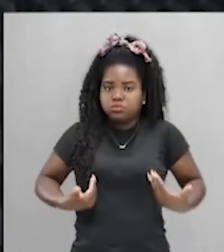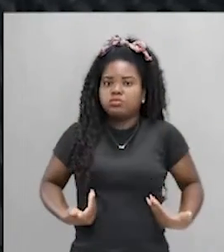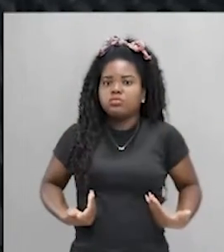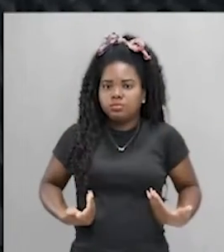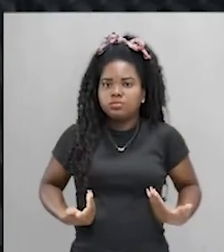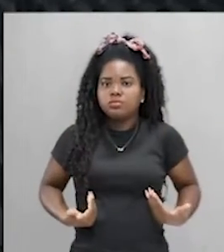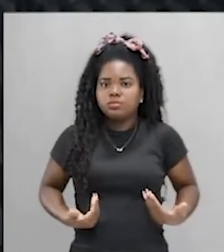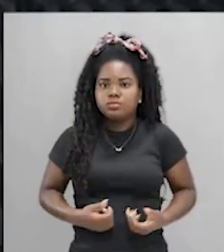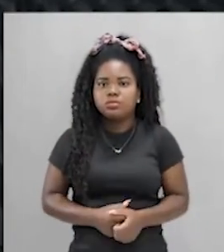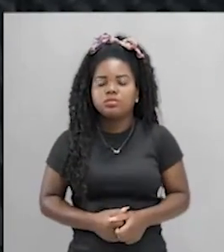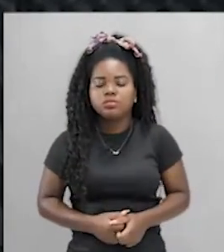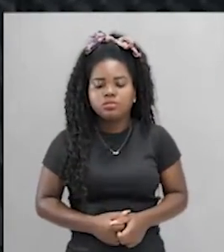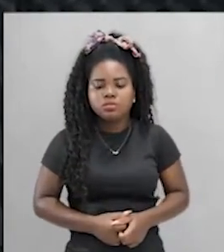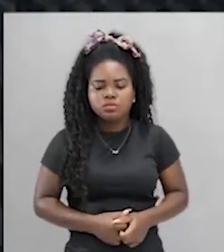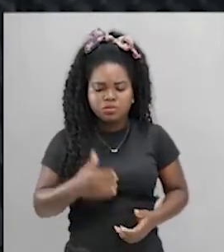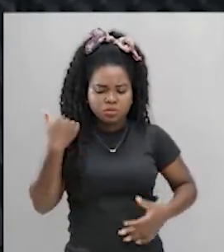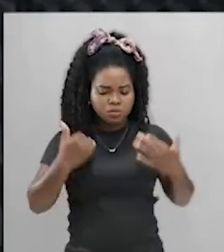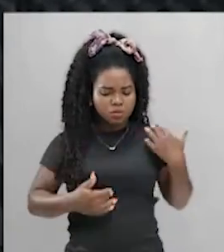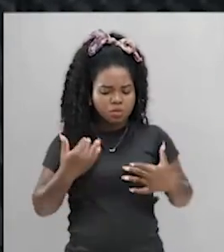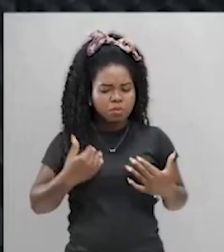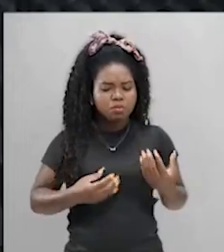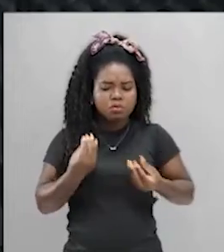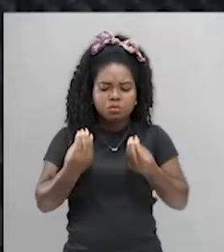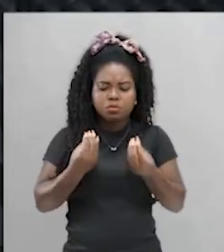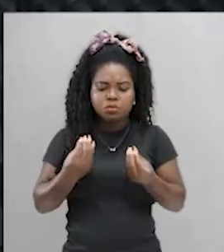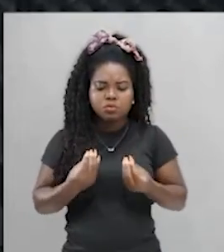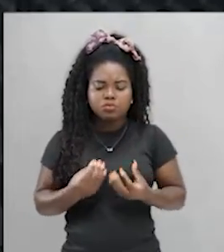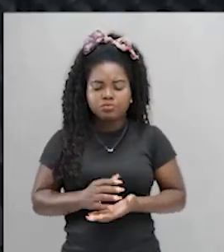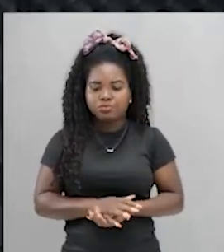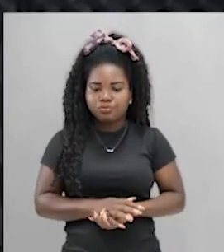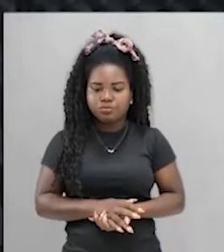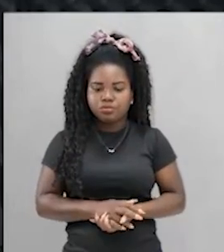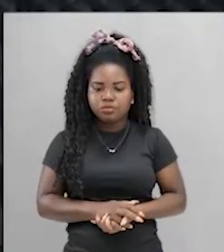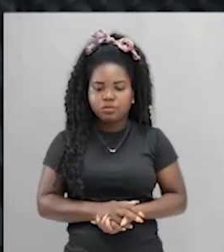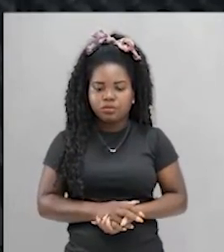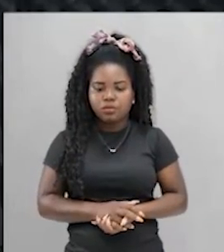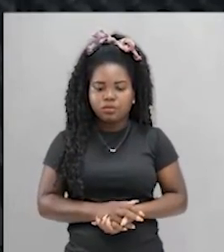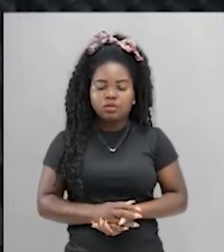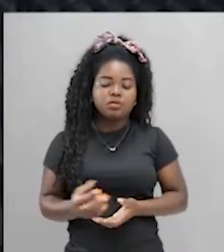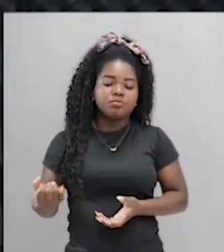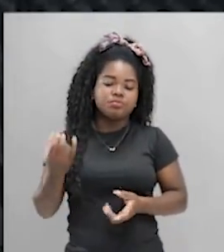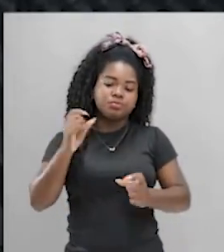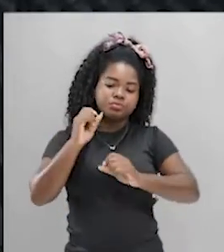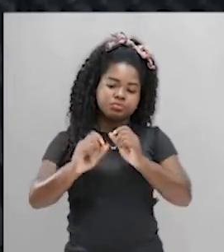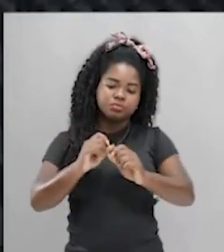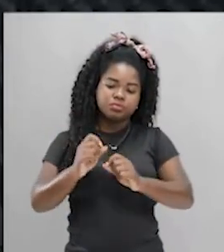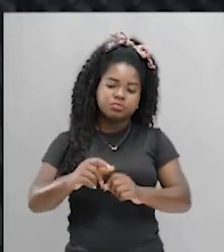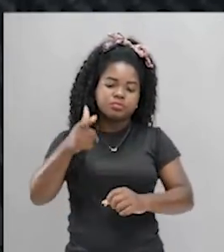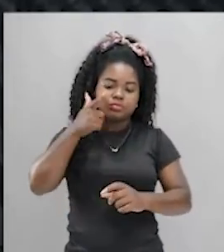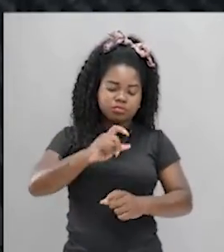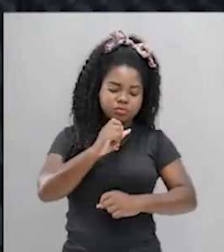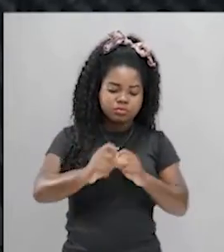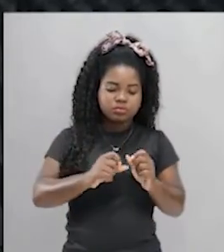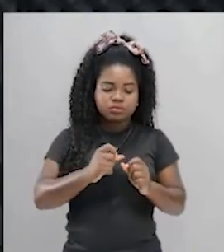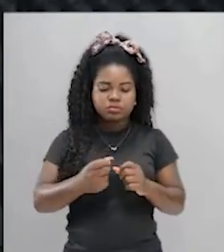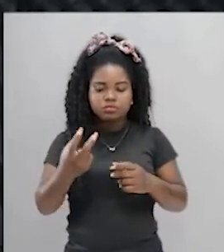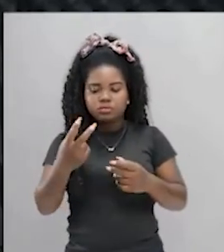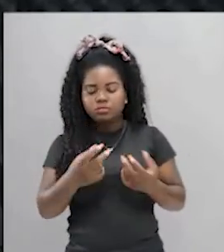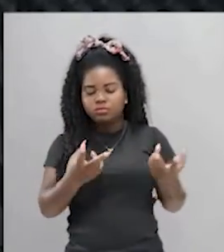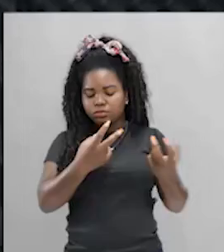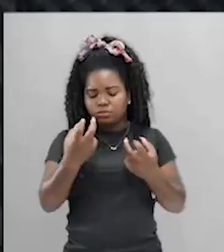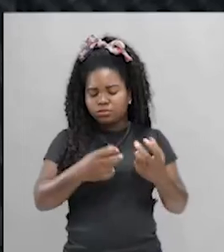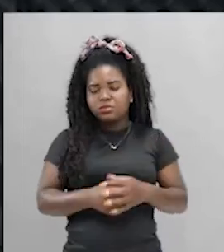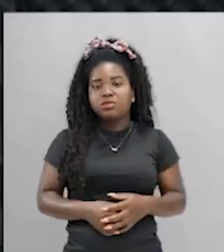vai indo, até onde eu tenho dores que eu nem sabia que eu poderia ter, né? Isso é bem interessante, por quê? Porque ali você consegue concentrar o que parece